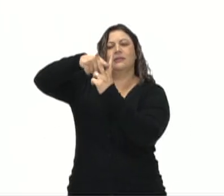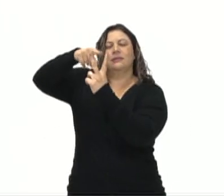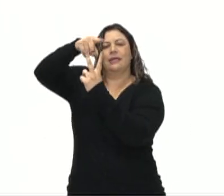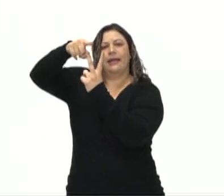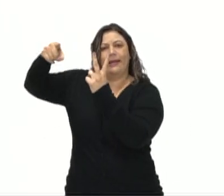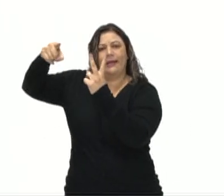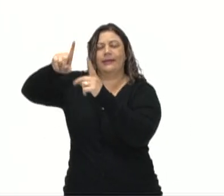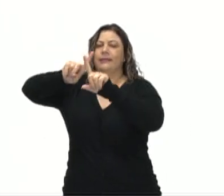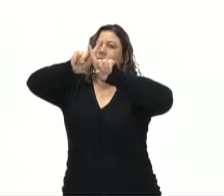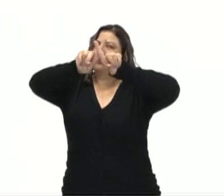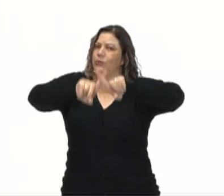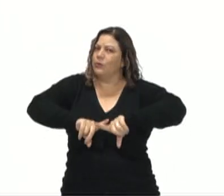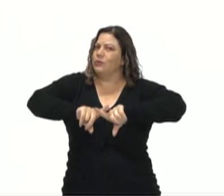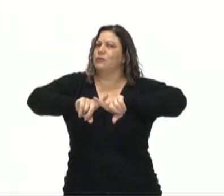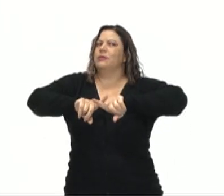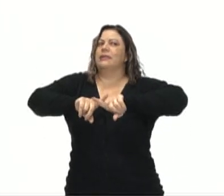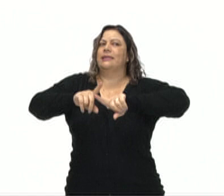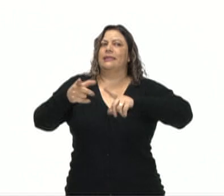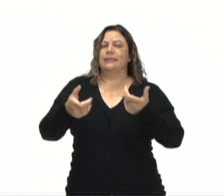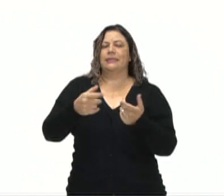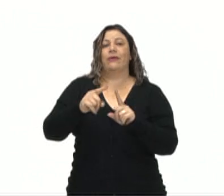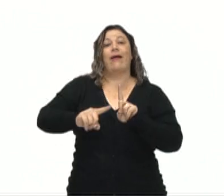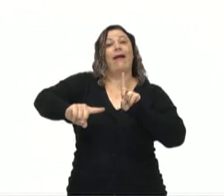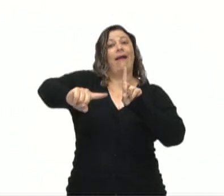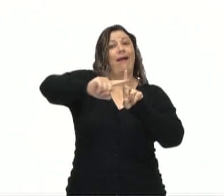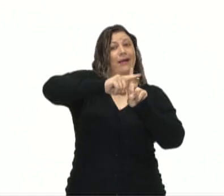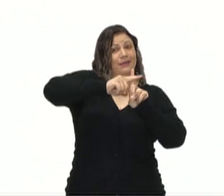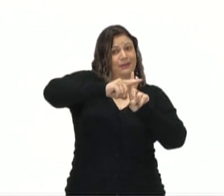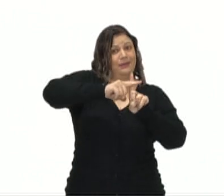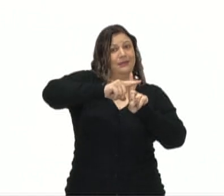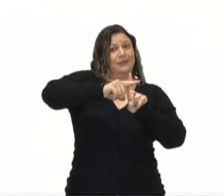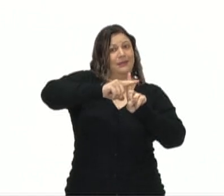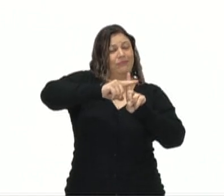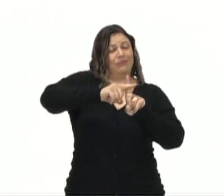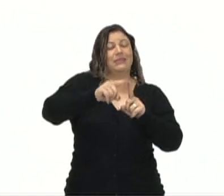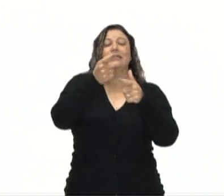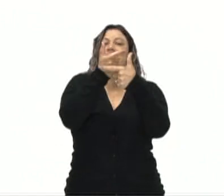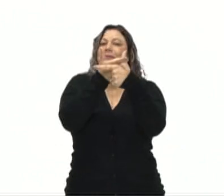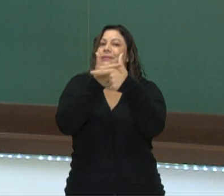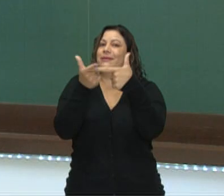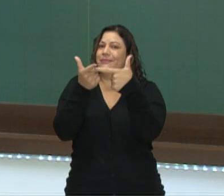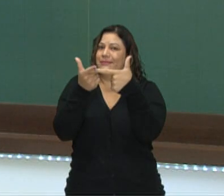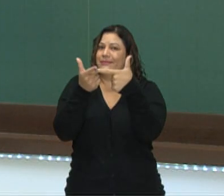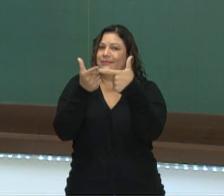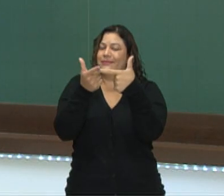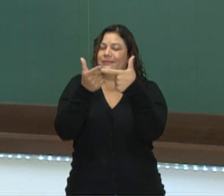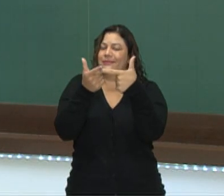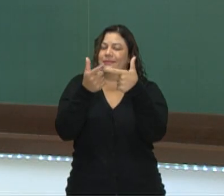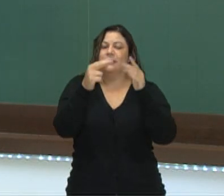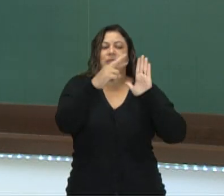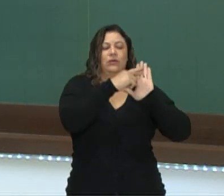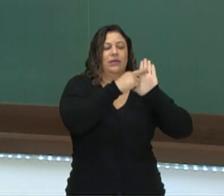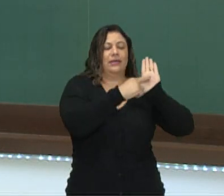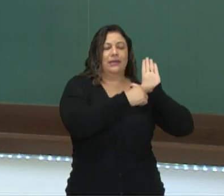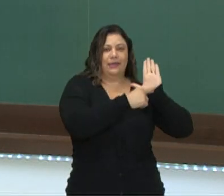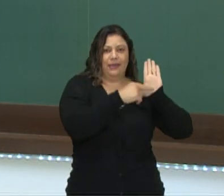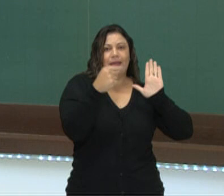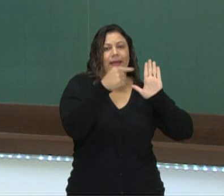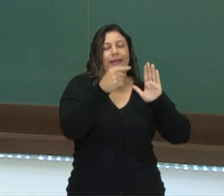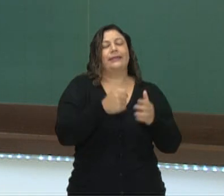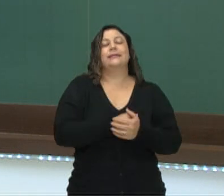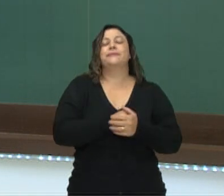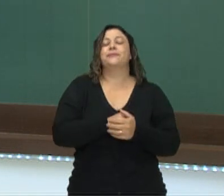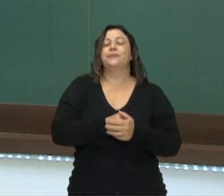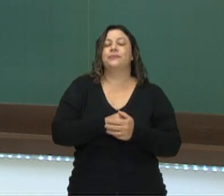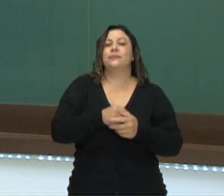raiz, multiplicação, adição e ainda uma divisão, né? Vamos então respeitar a ordem. Primeiro, potência e